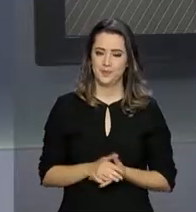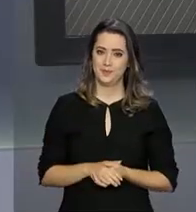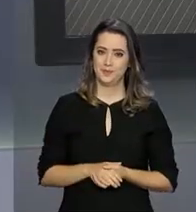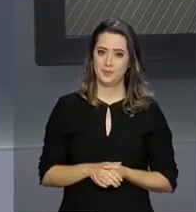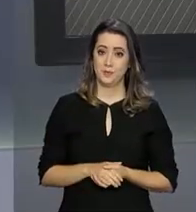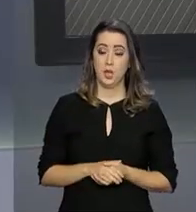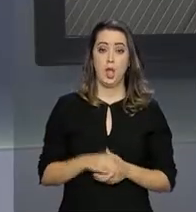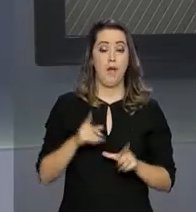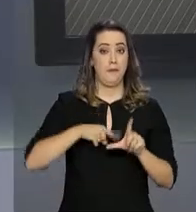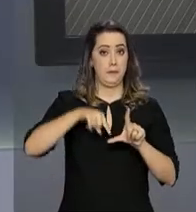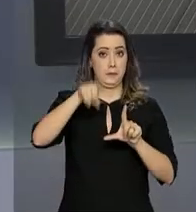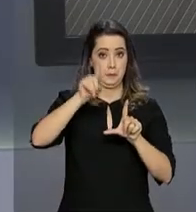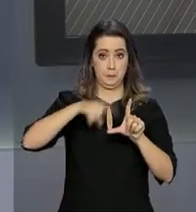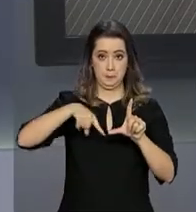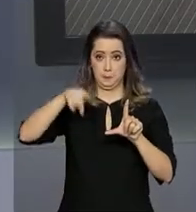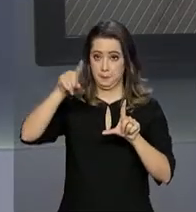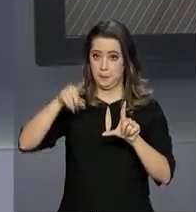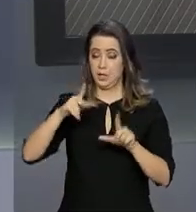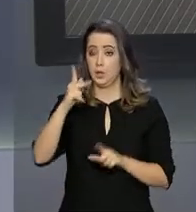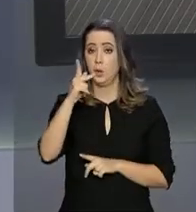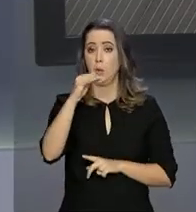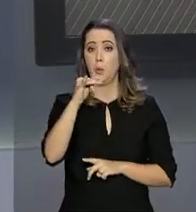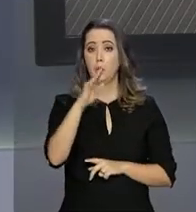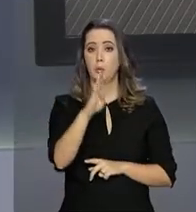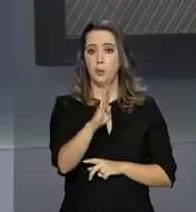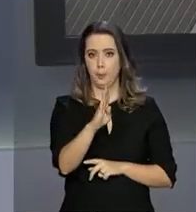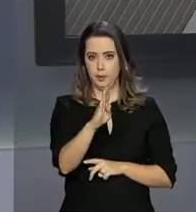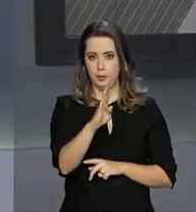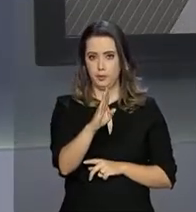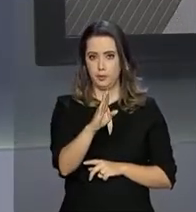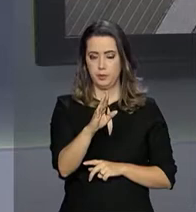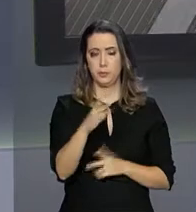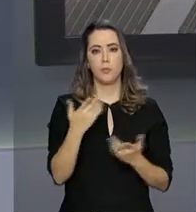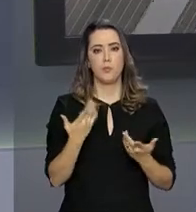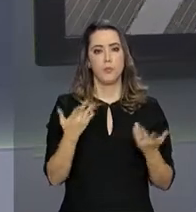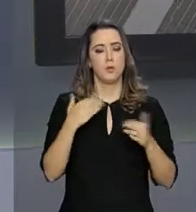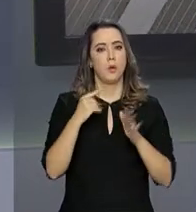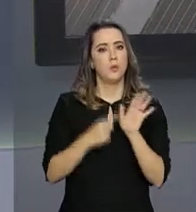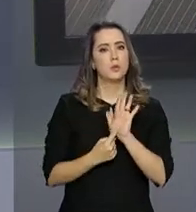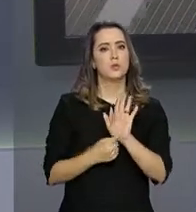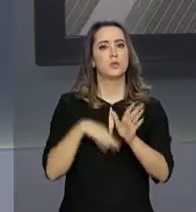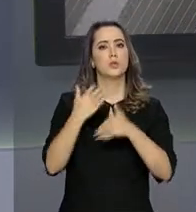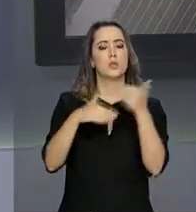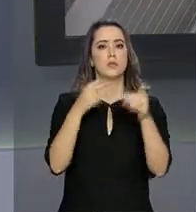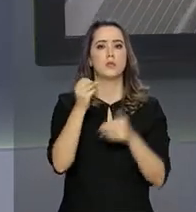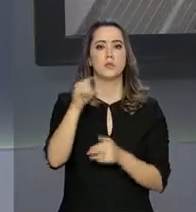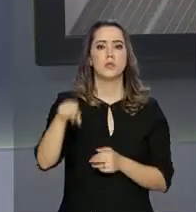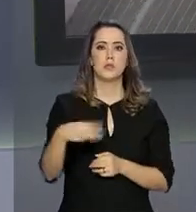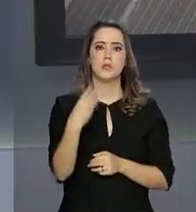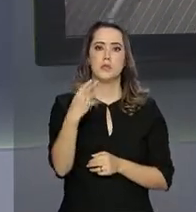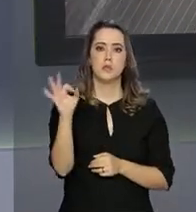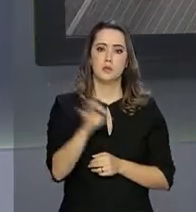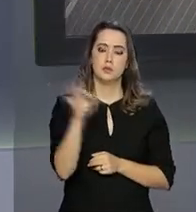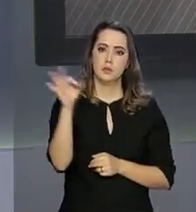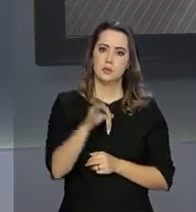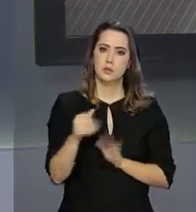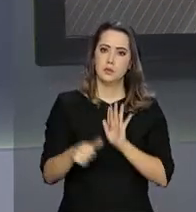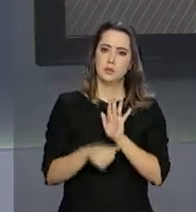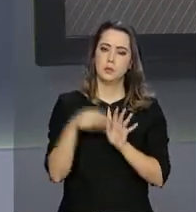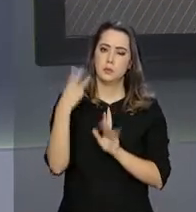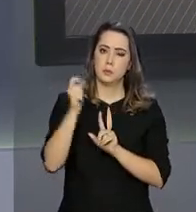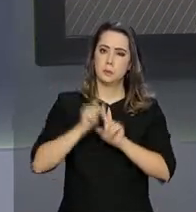monitor do pib da fundação getúlio vargas apontou crescimento da economia de 0,3 por cento no primeiro trimestre